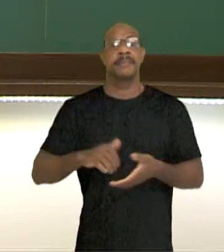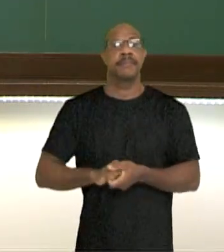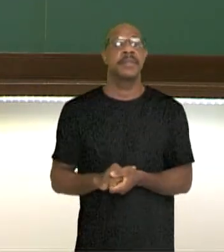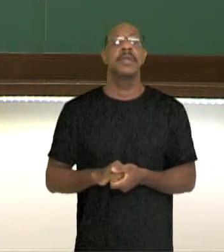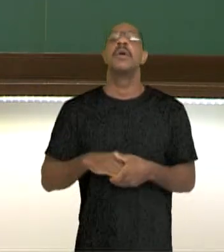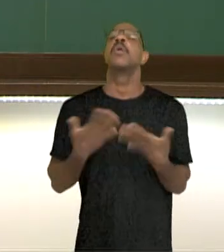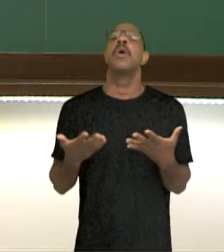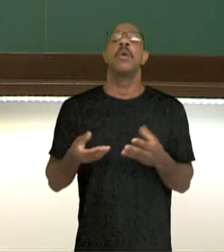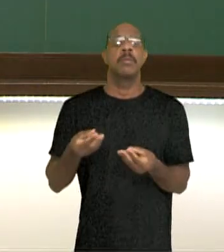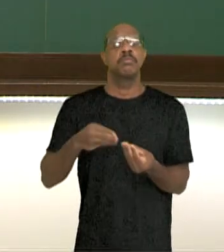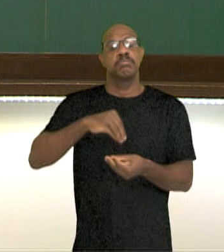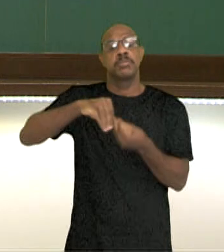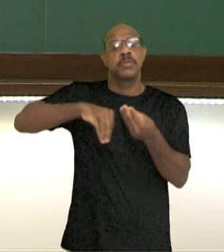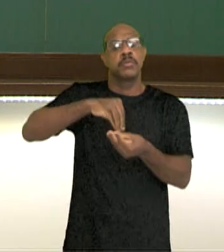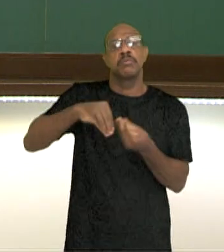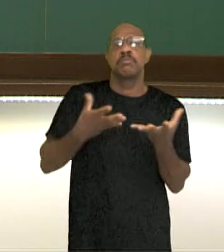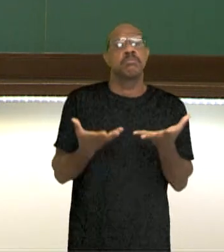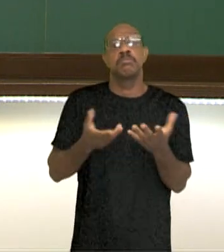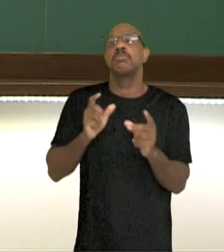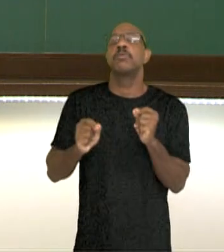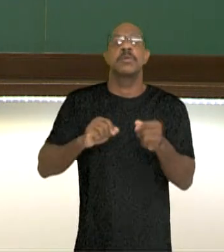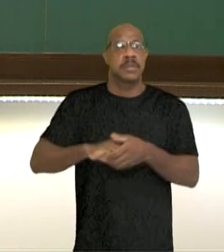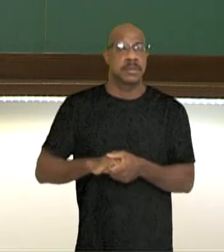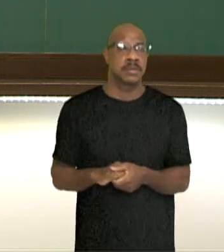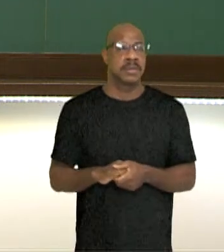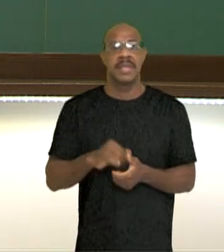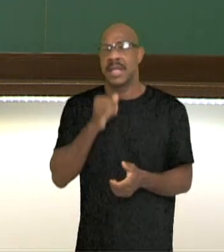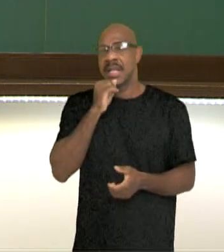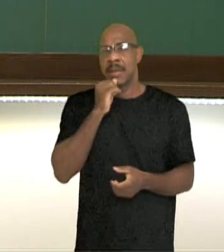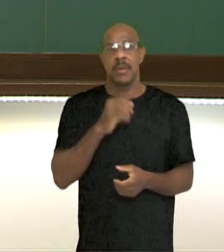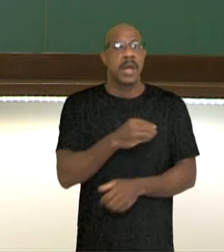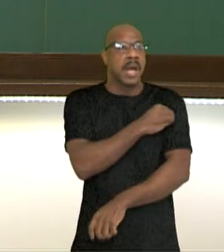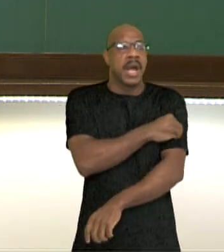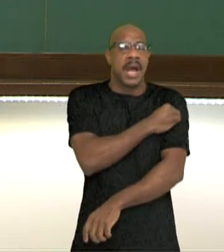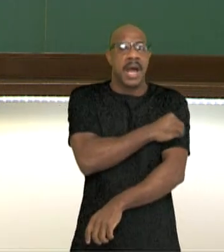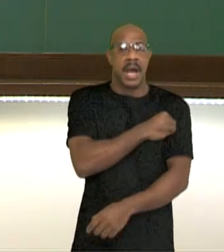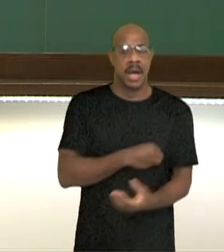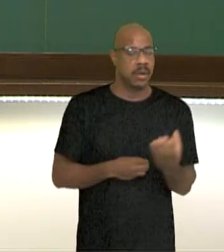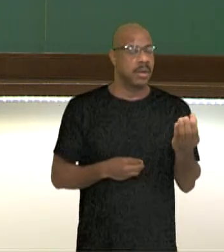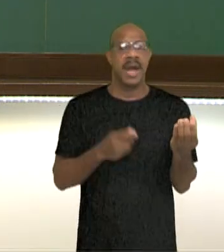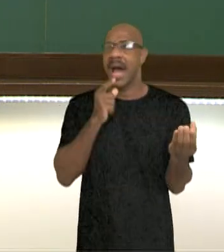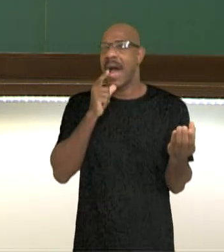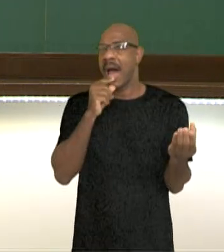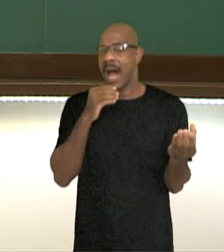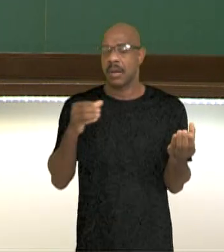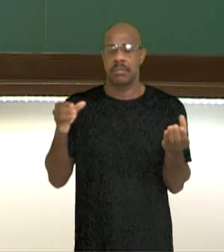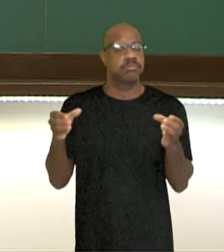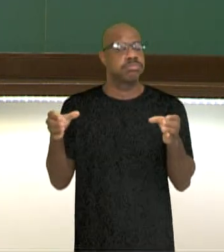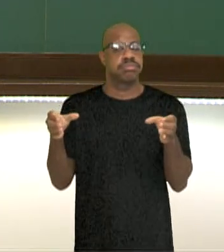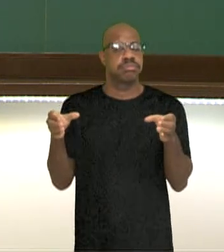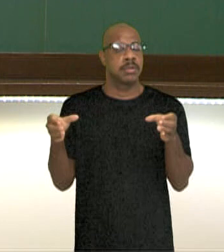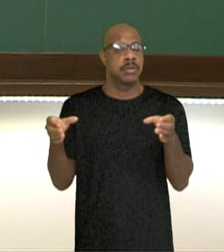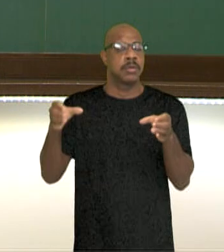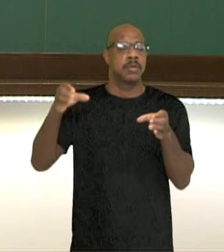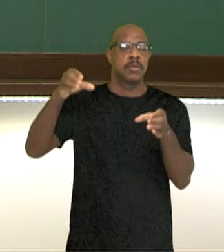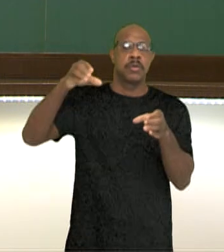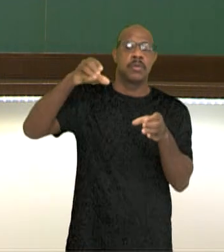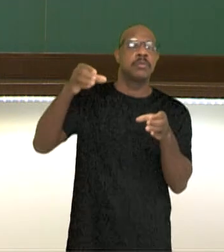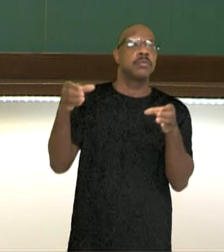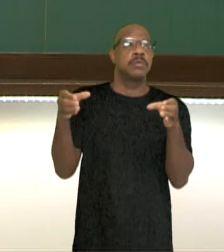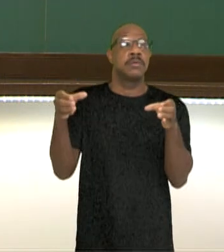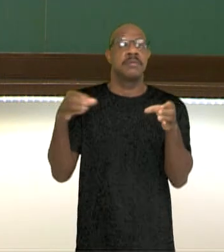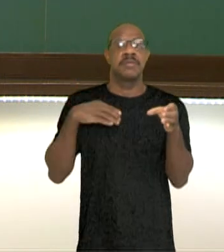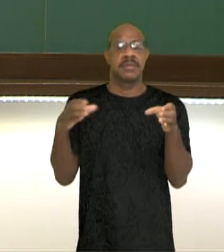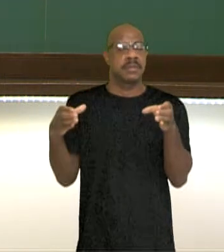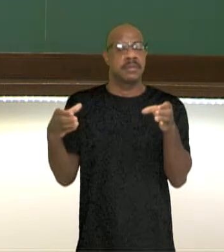é? Se nós pegarmos o álcool comum e pegarmos a água, nós vamos ter as